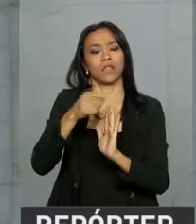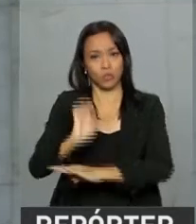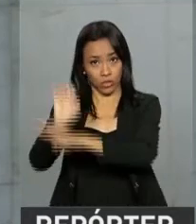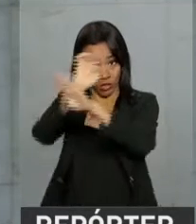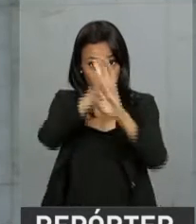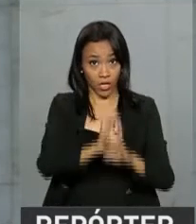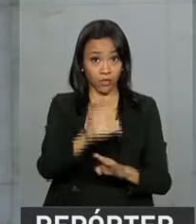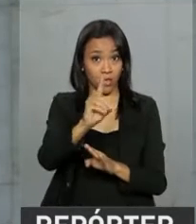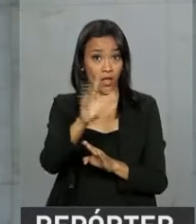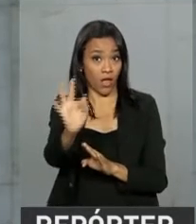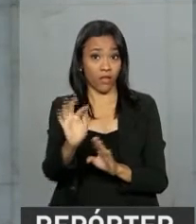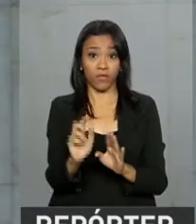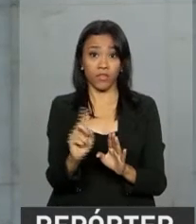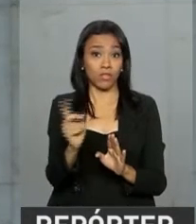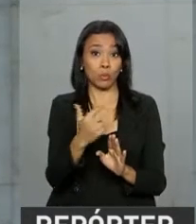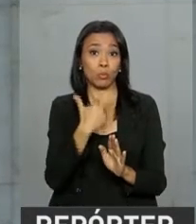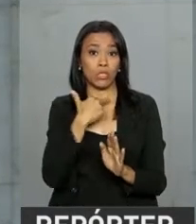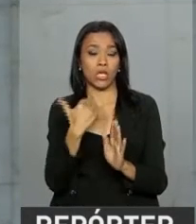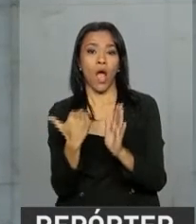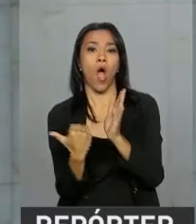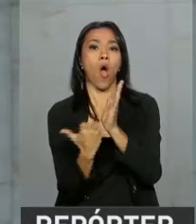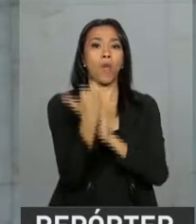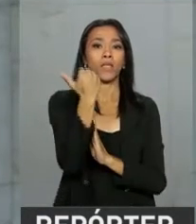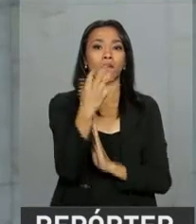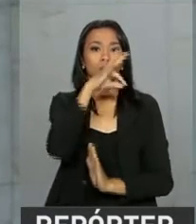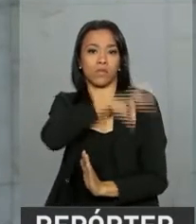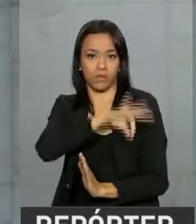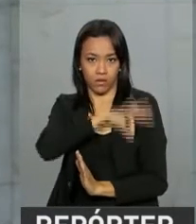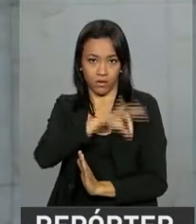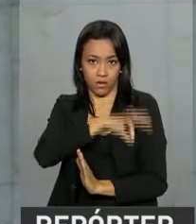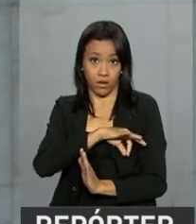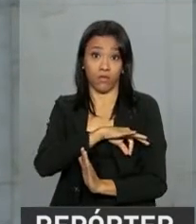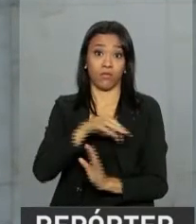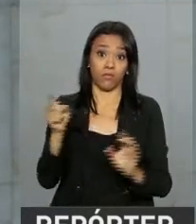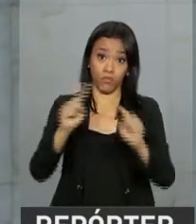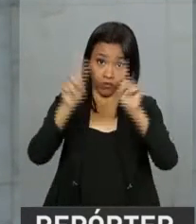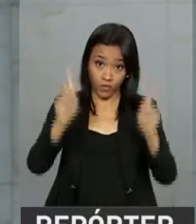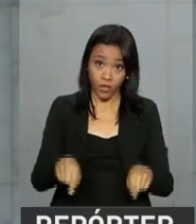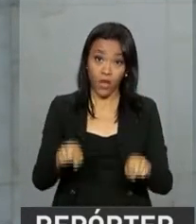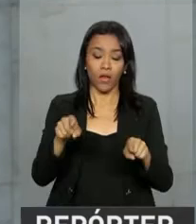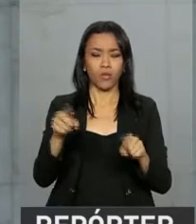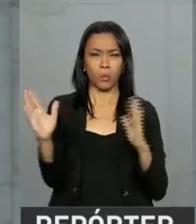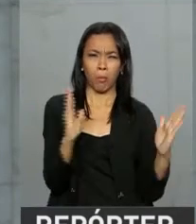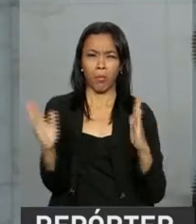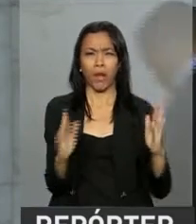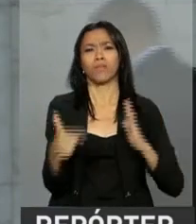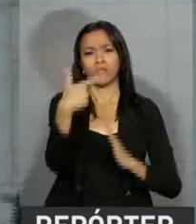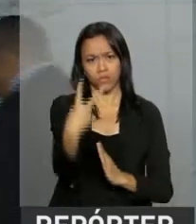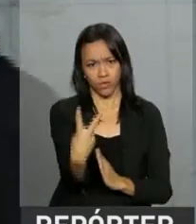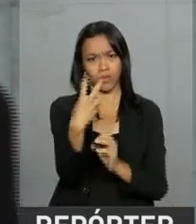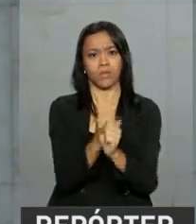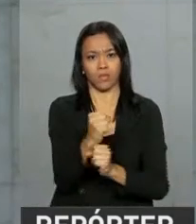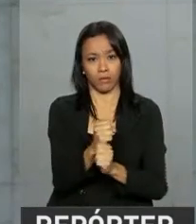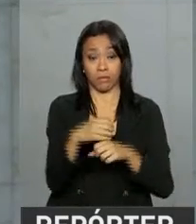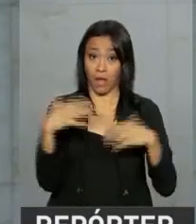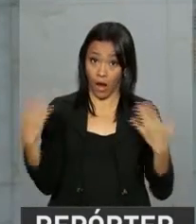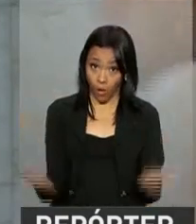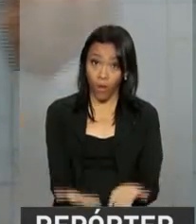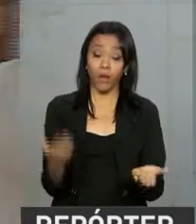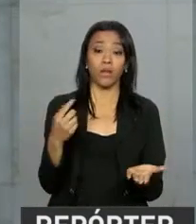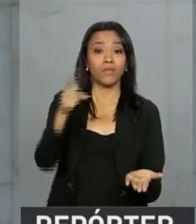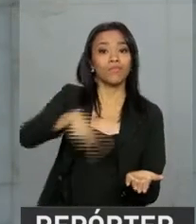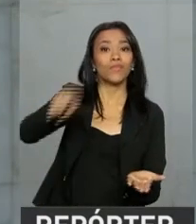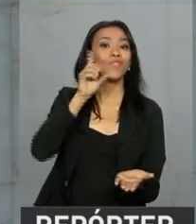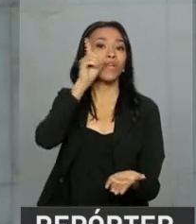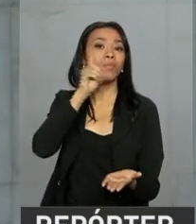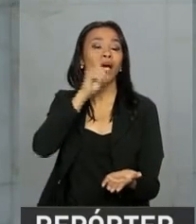não concedessem reajuste aos servidores públicos pelo prazo de dois anos agora os deputados votam quatro